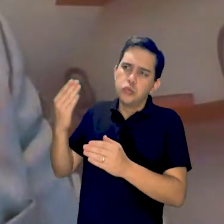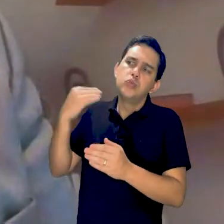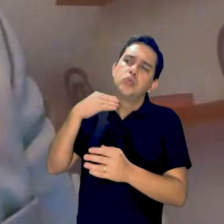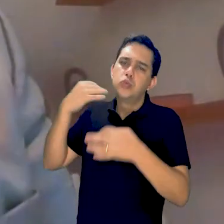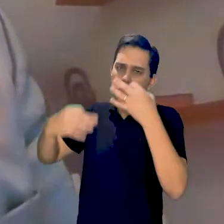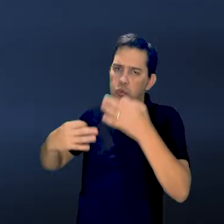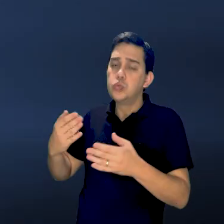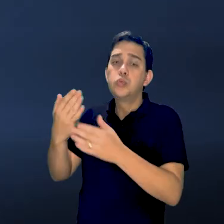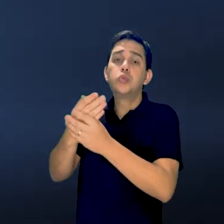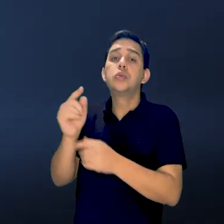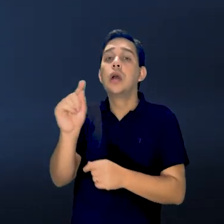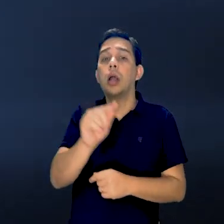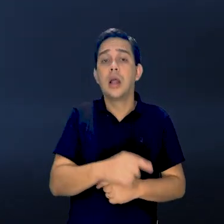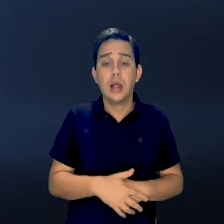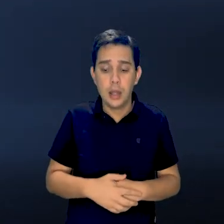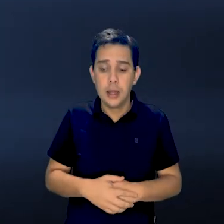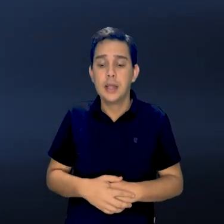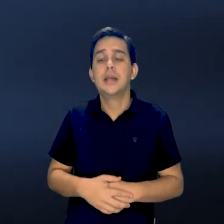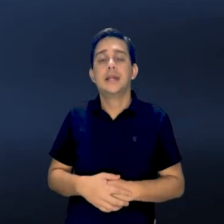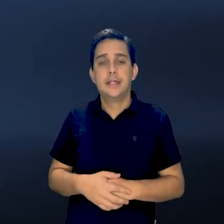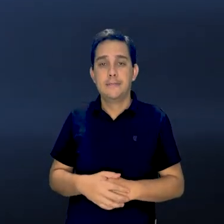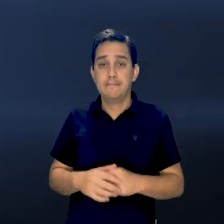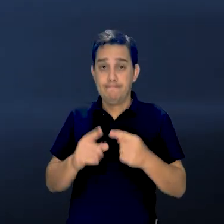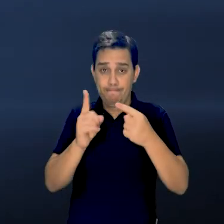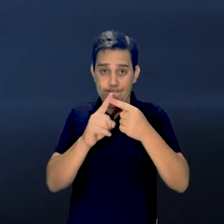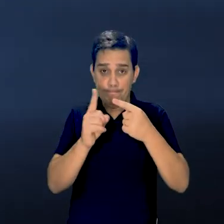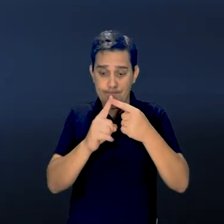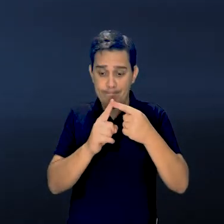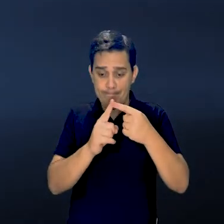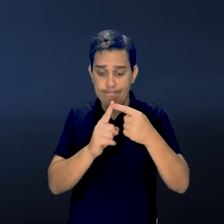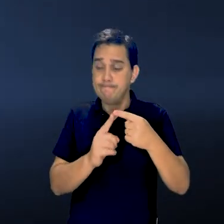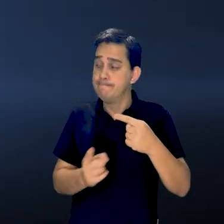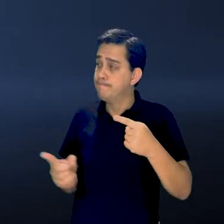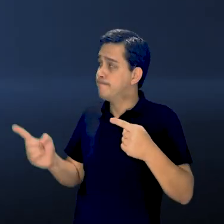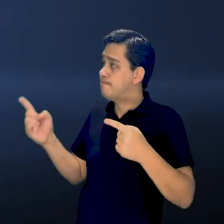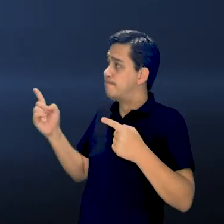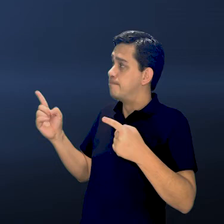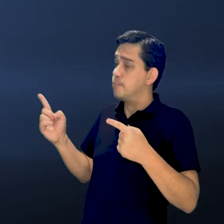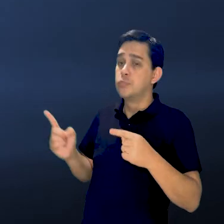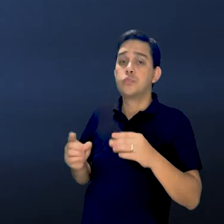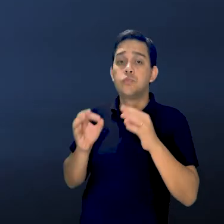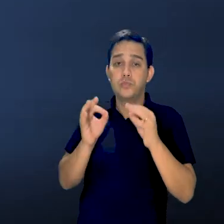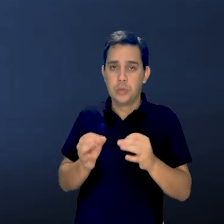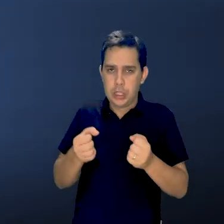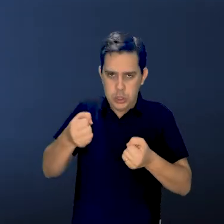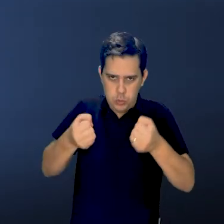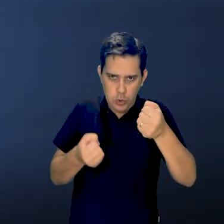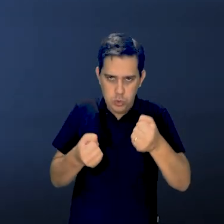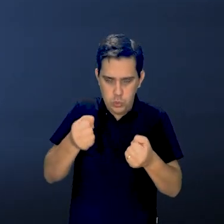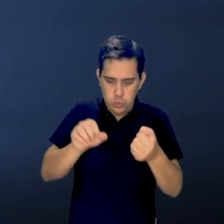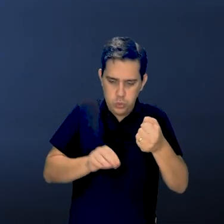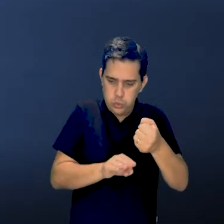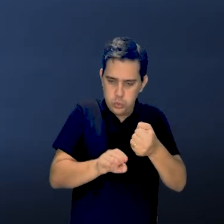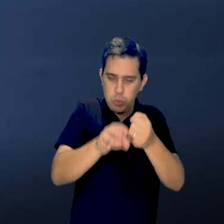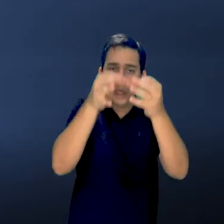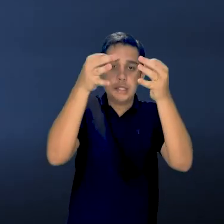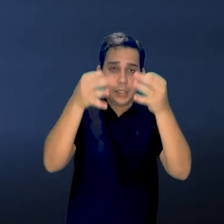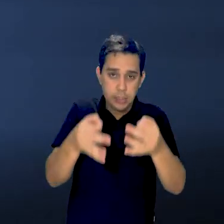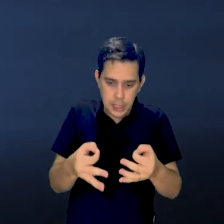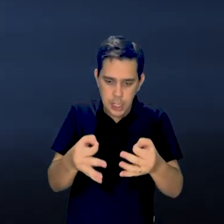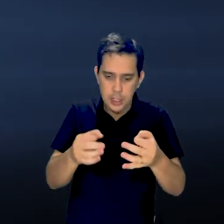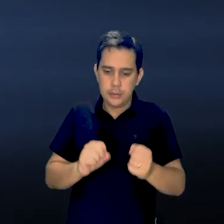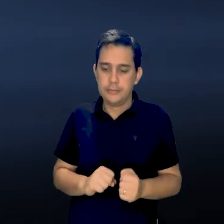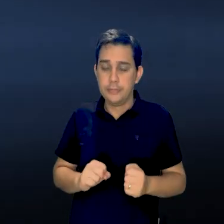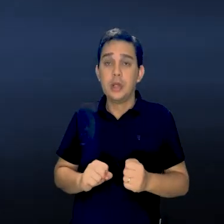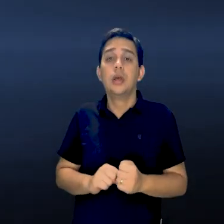justiça criminal é o fato dele não ter resguardado esse dever objetivo de cuidado, não ter trafegado na